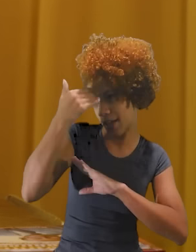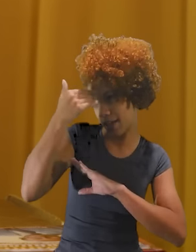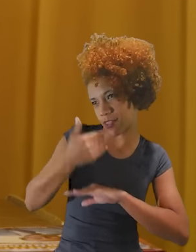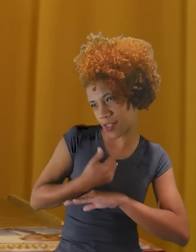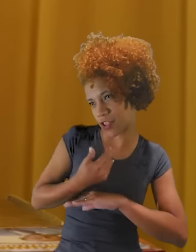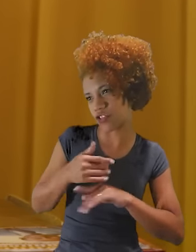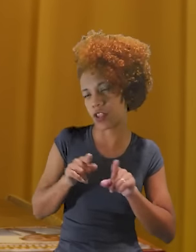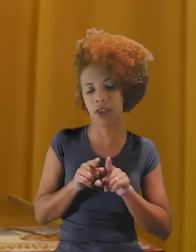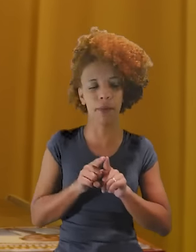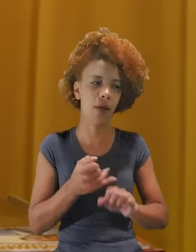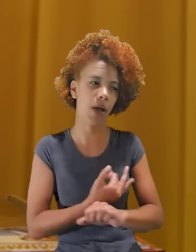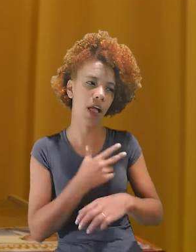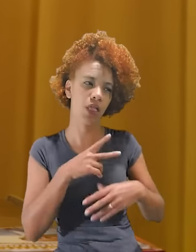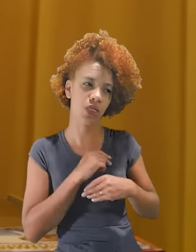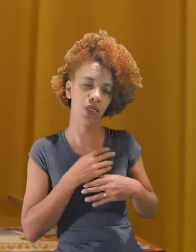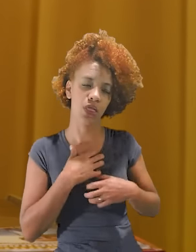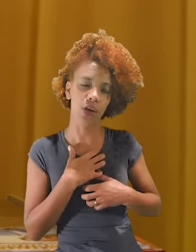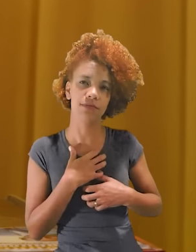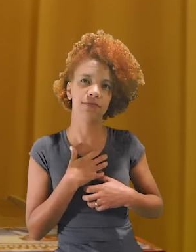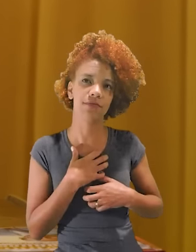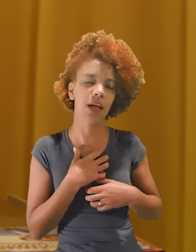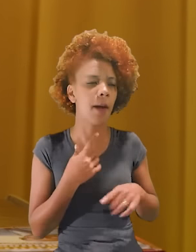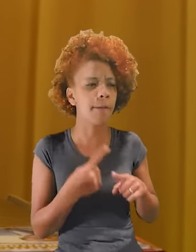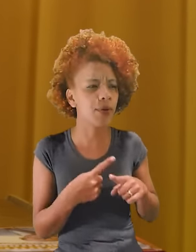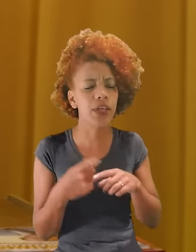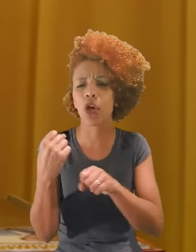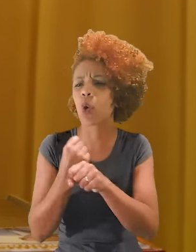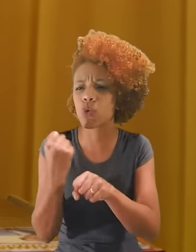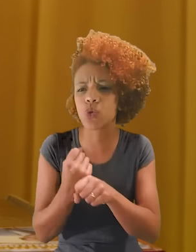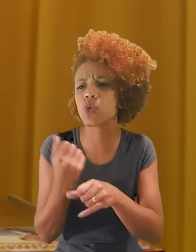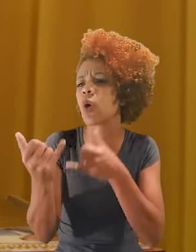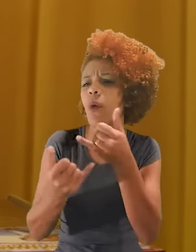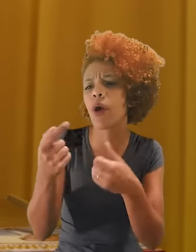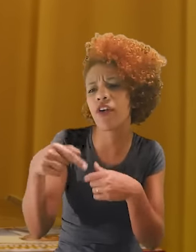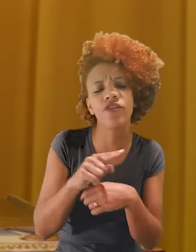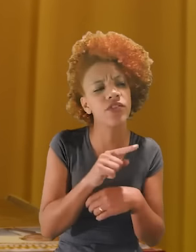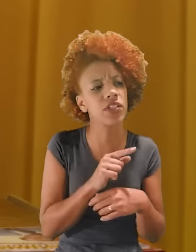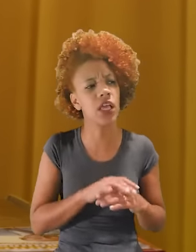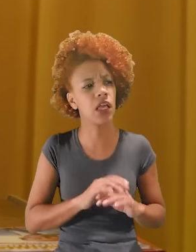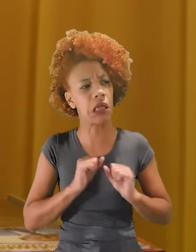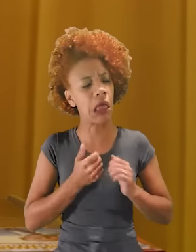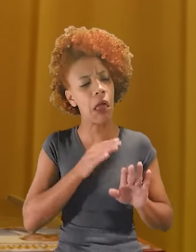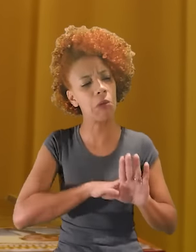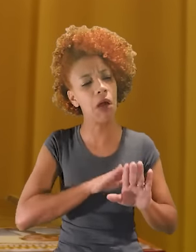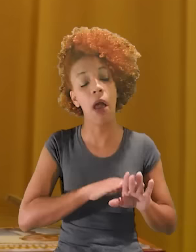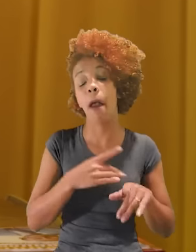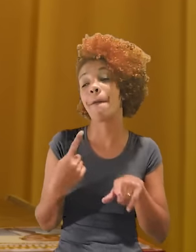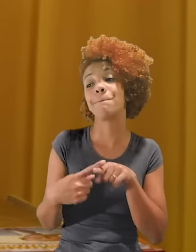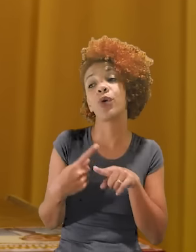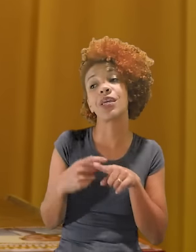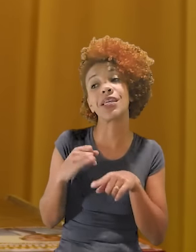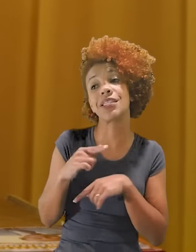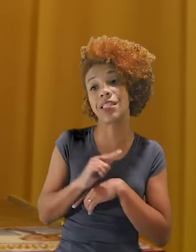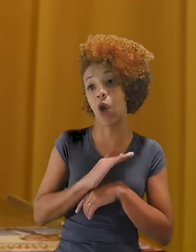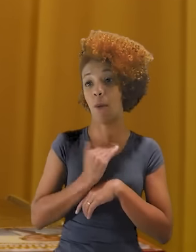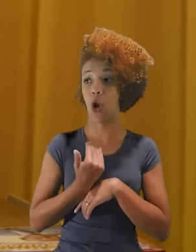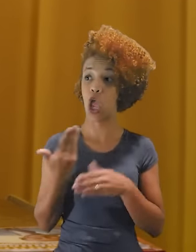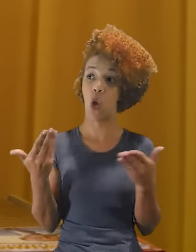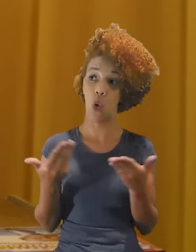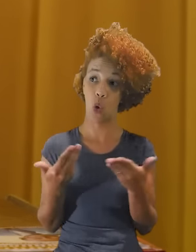no lado evidente emocional, ele falou assim, poxa, cara, por que você construiu esse parque? Você que não é um cara linha de frente. Ele falou, porque é o seguinte, cara,